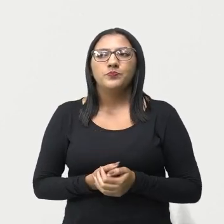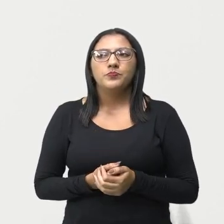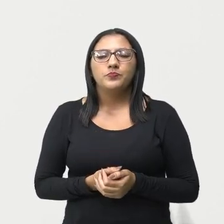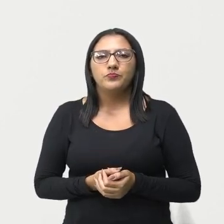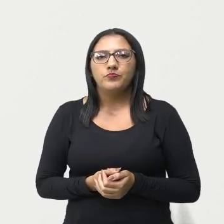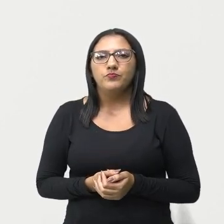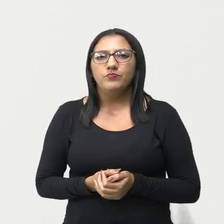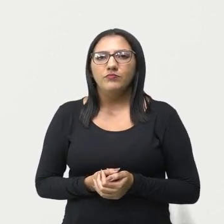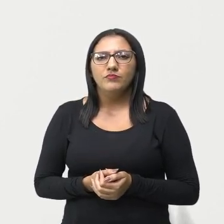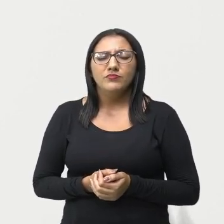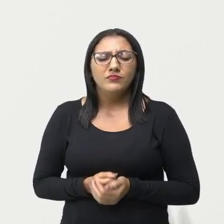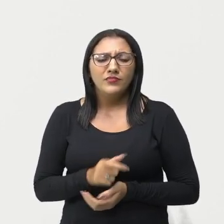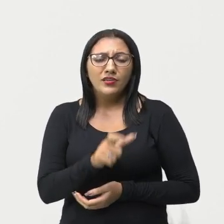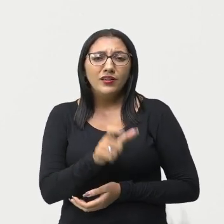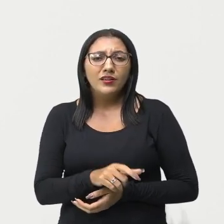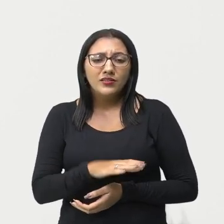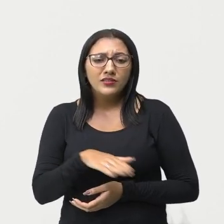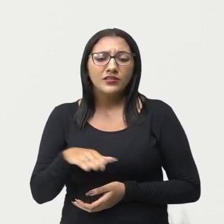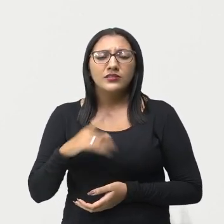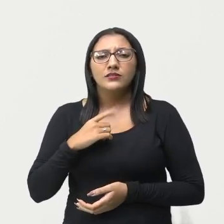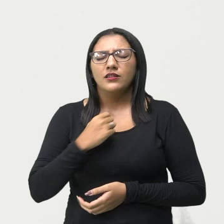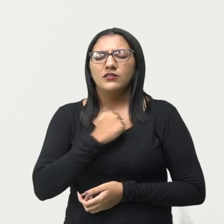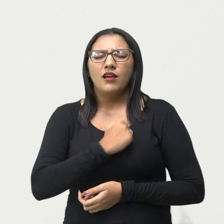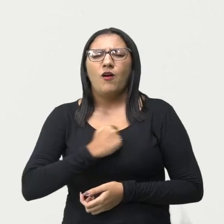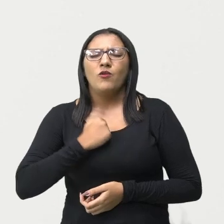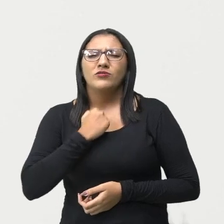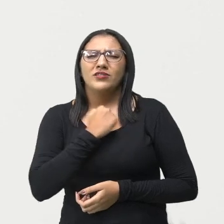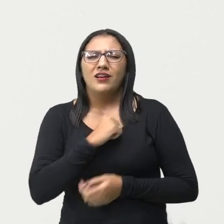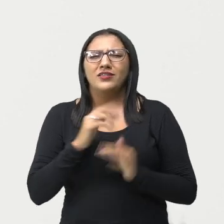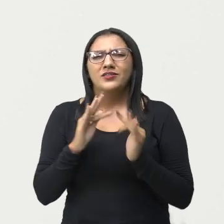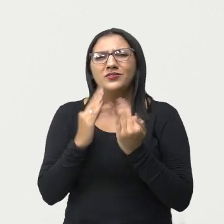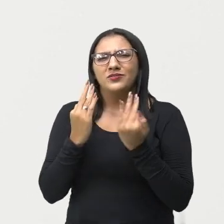Com saudades de casa, Li